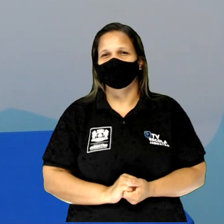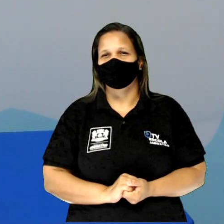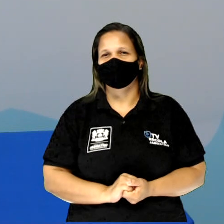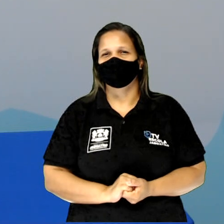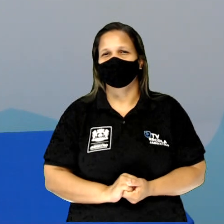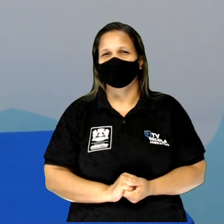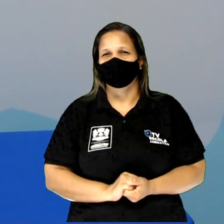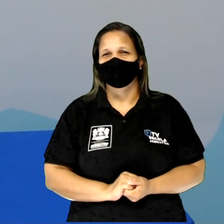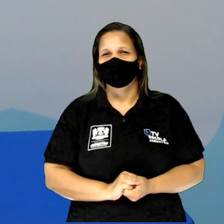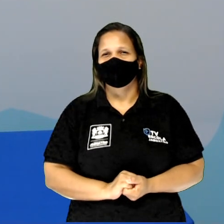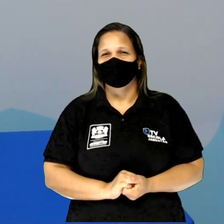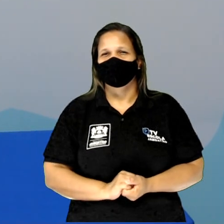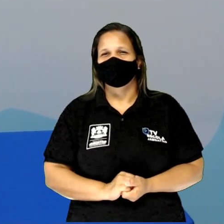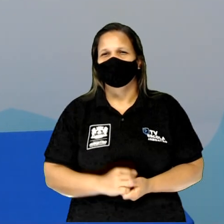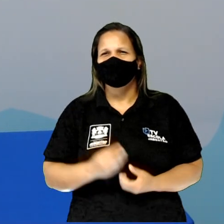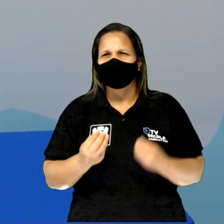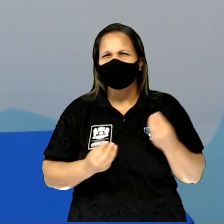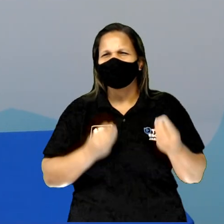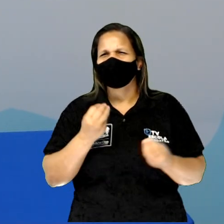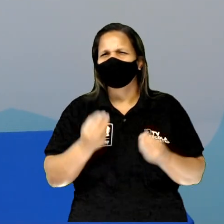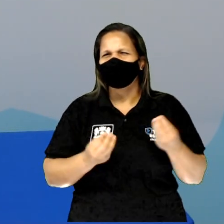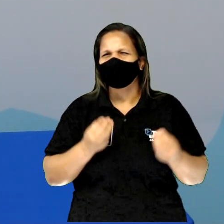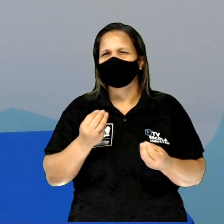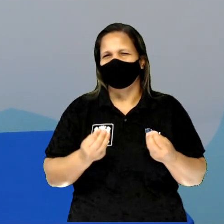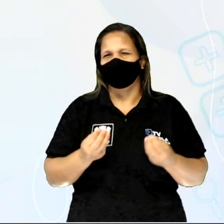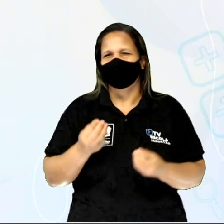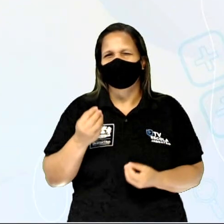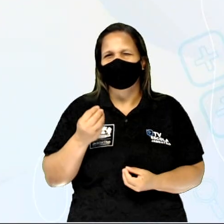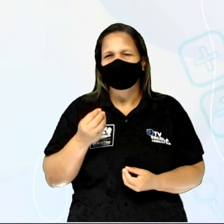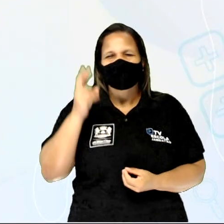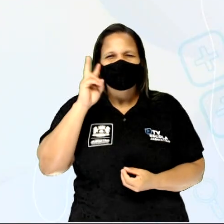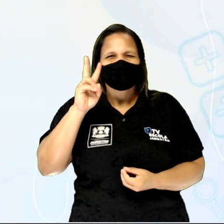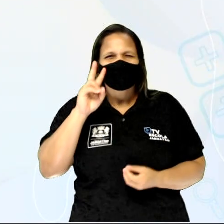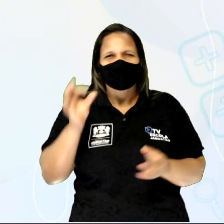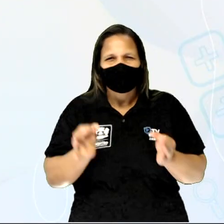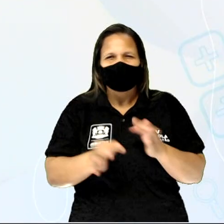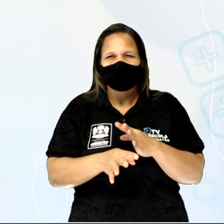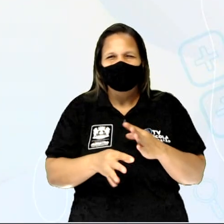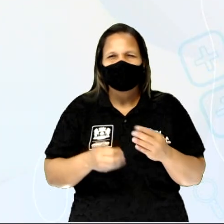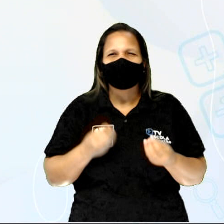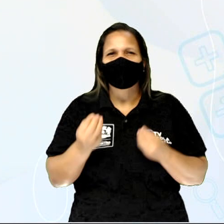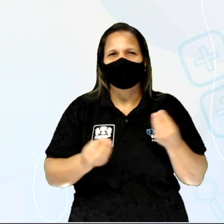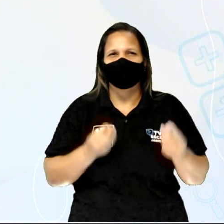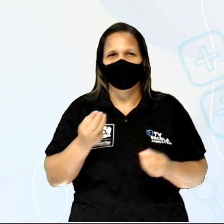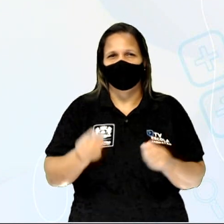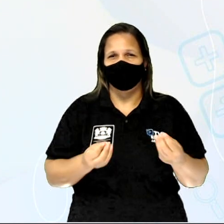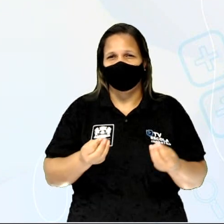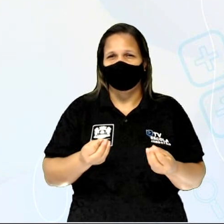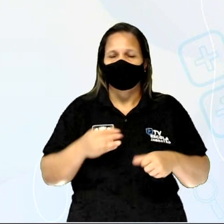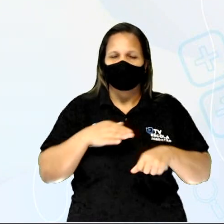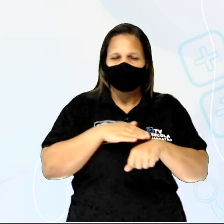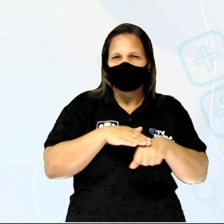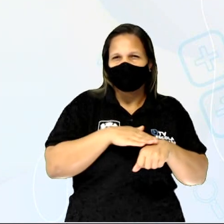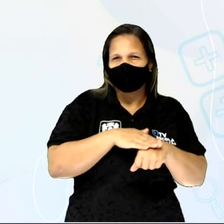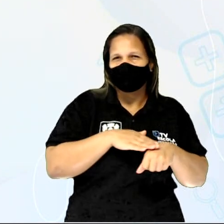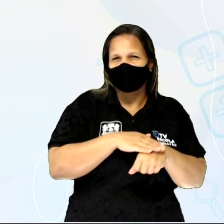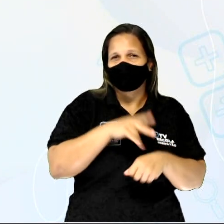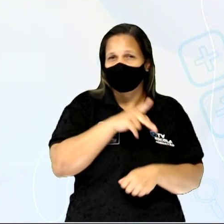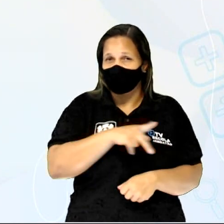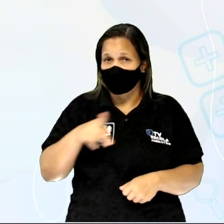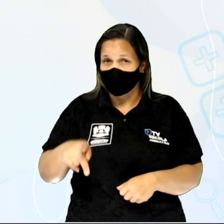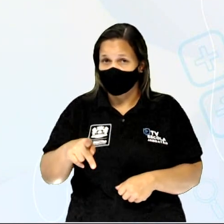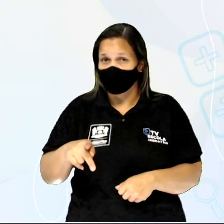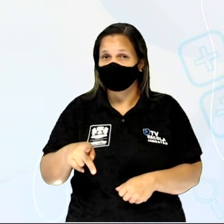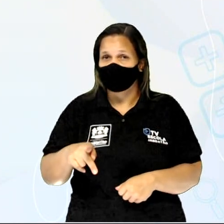como continuou como termina a nossa história de hoje olha só a conversa entre a professora Raquel e as Crianças